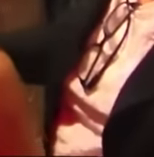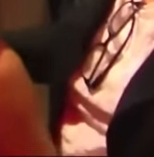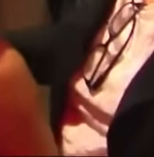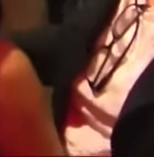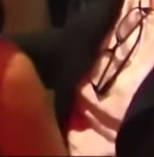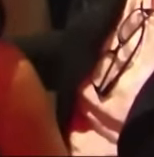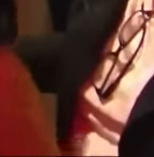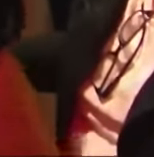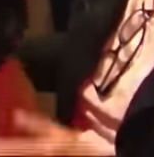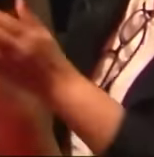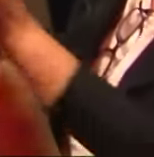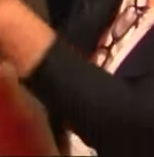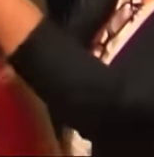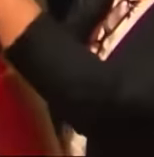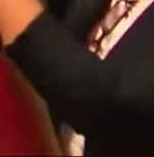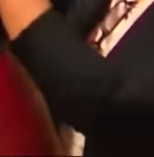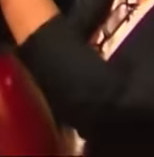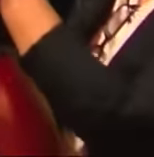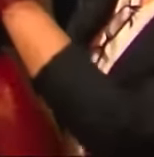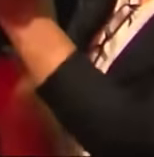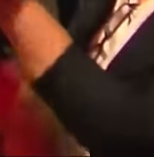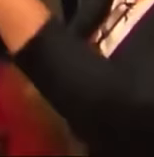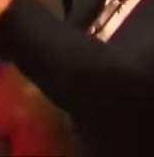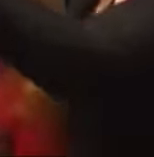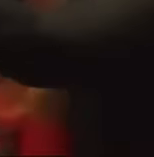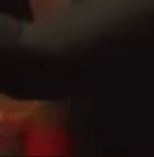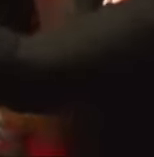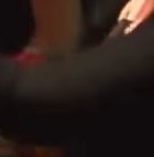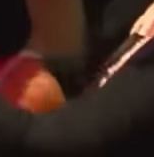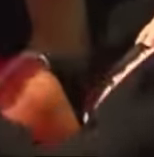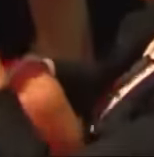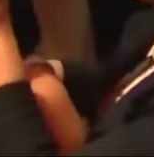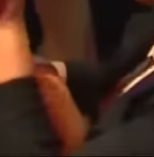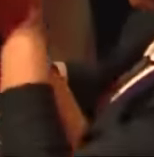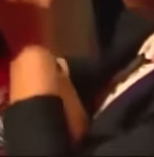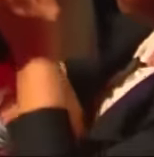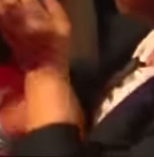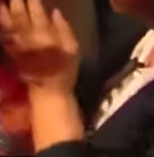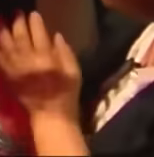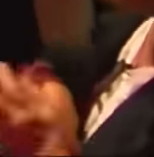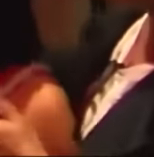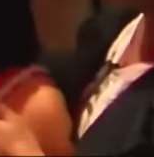Deus tem uma vida nova para você, uma vida grande, nova,